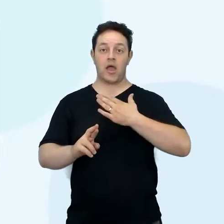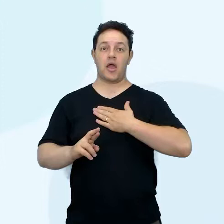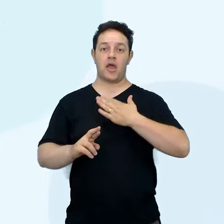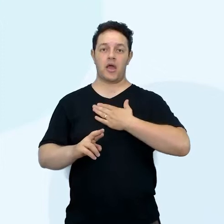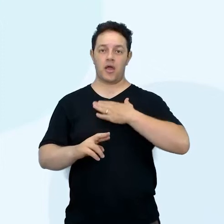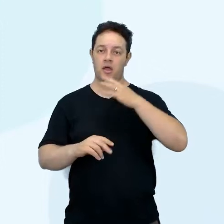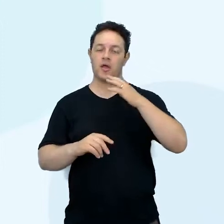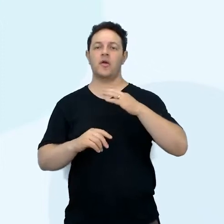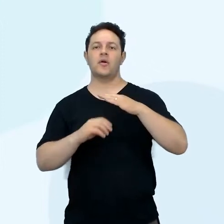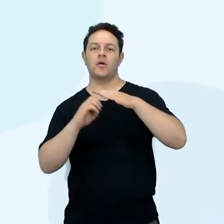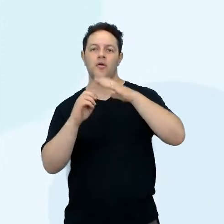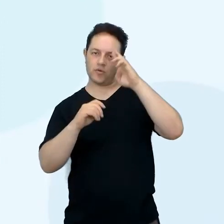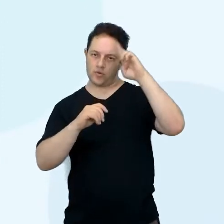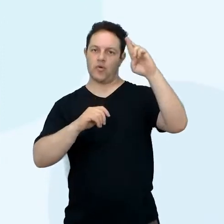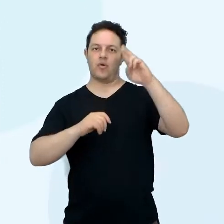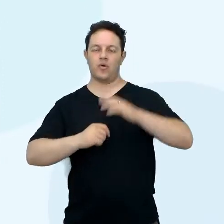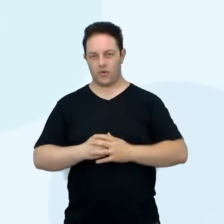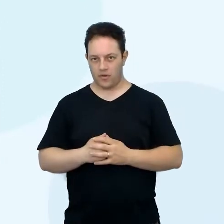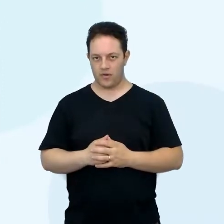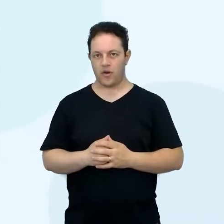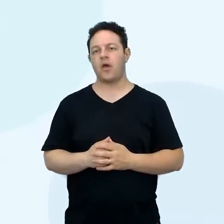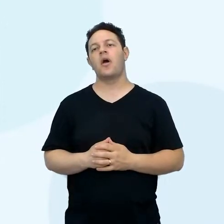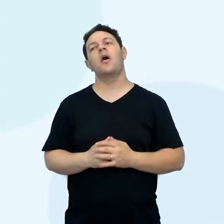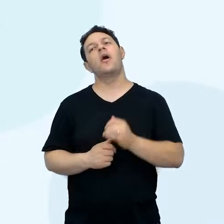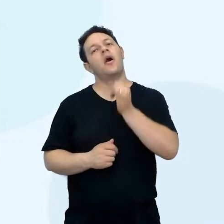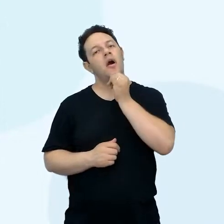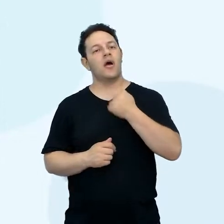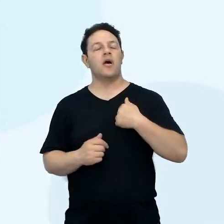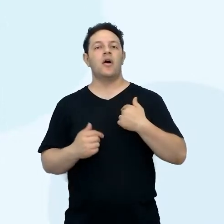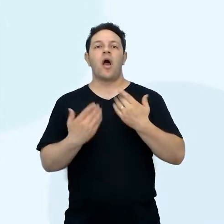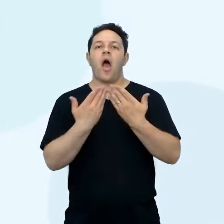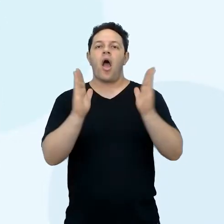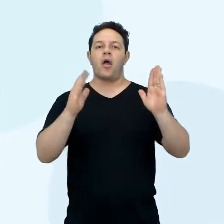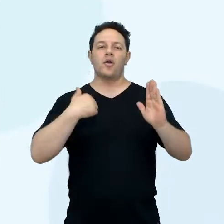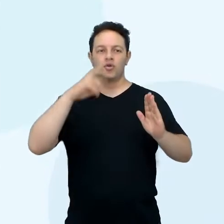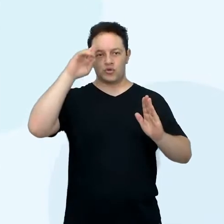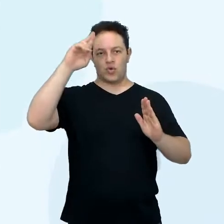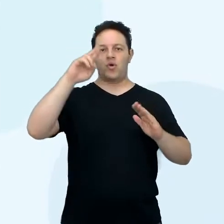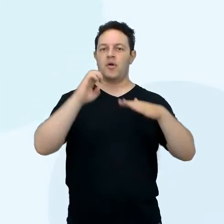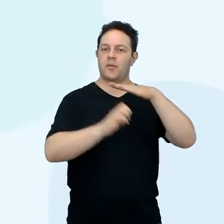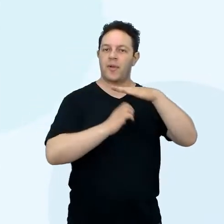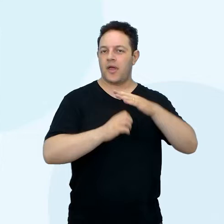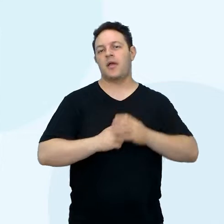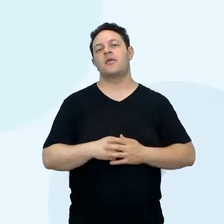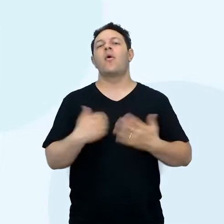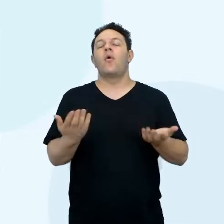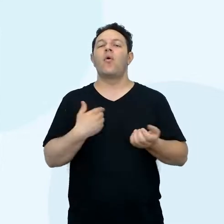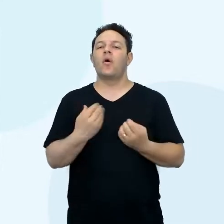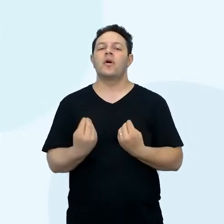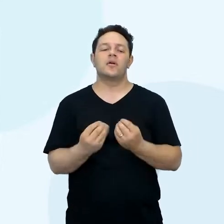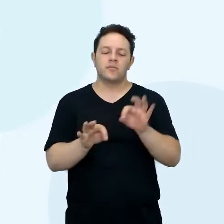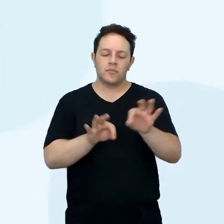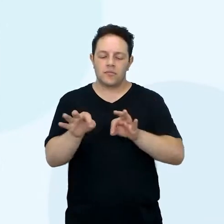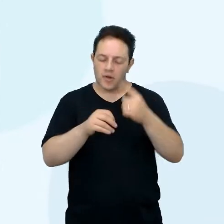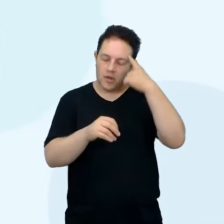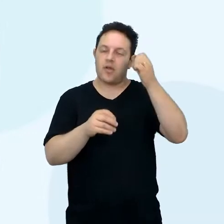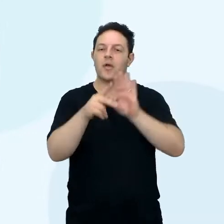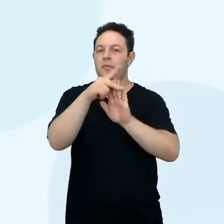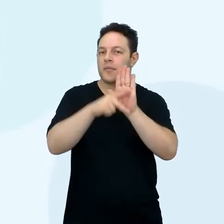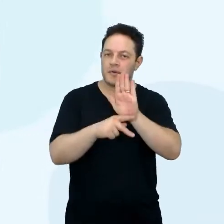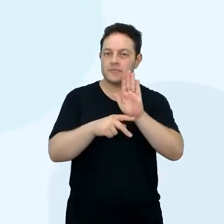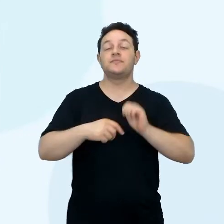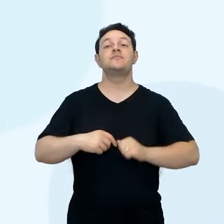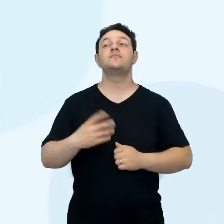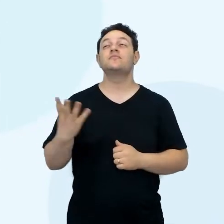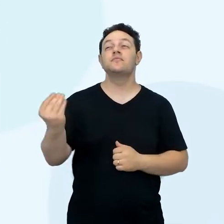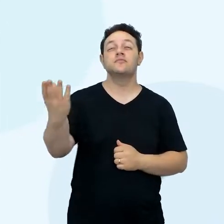pessoa que sabe colocar tudo isso em prática. Pode ser abrindo um negócio ou concebendo um projeto. Exemplos de empreendedores de